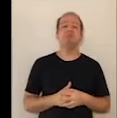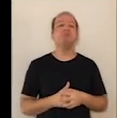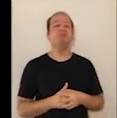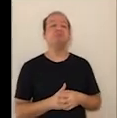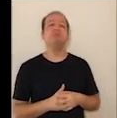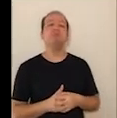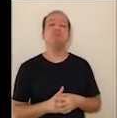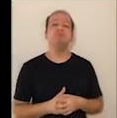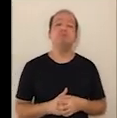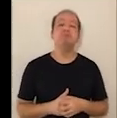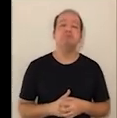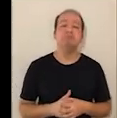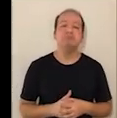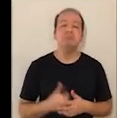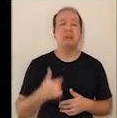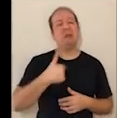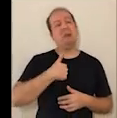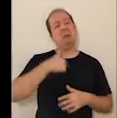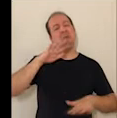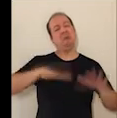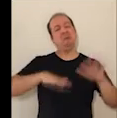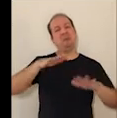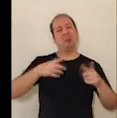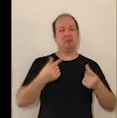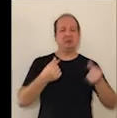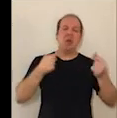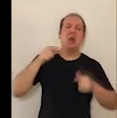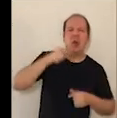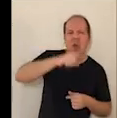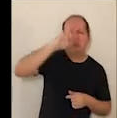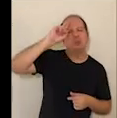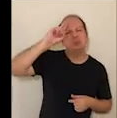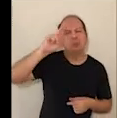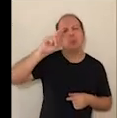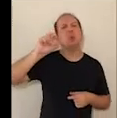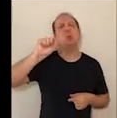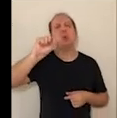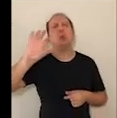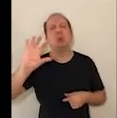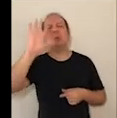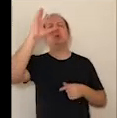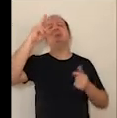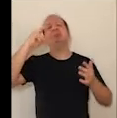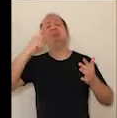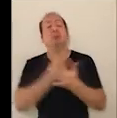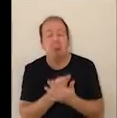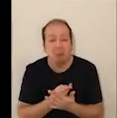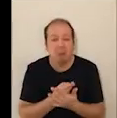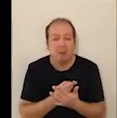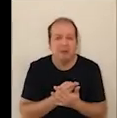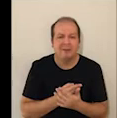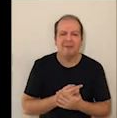Não se preocupe. Eu cuido tão bem dele quanto o senhor da sua esposa.